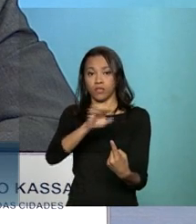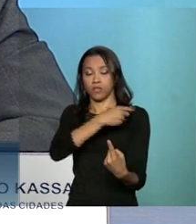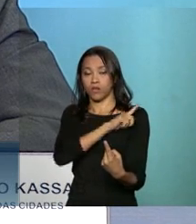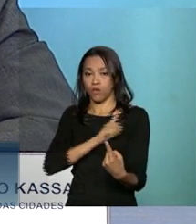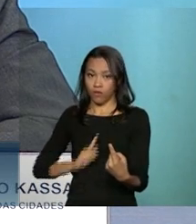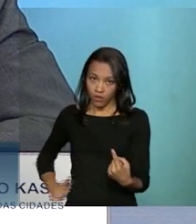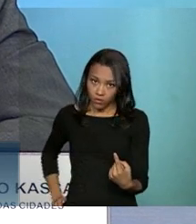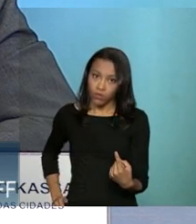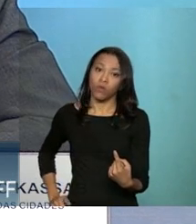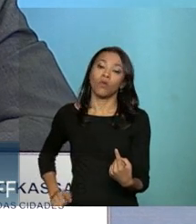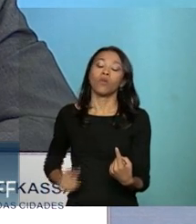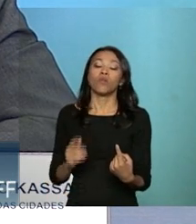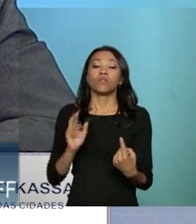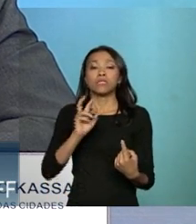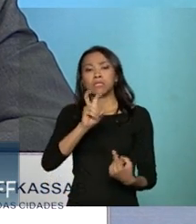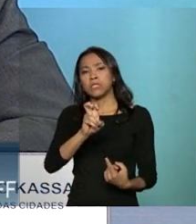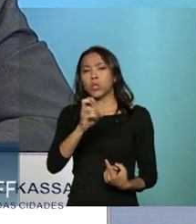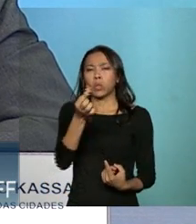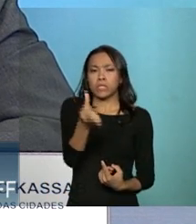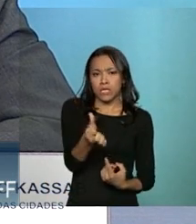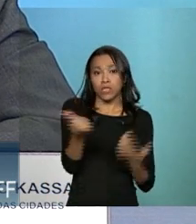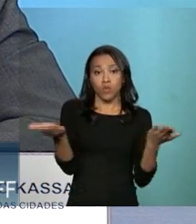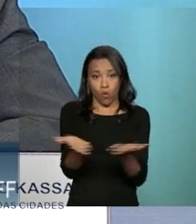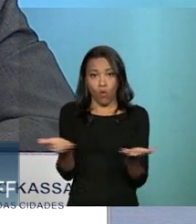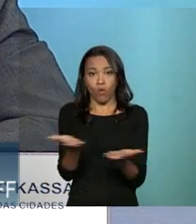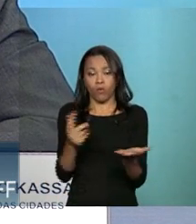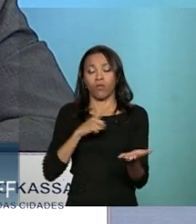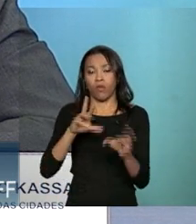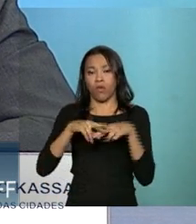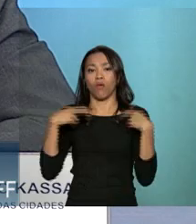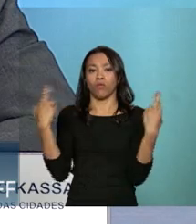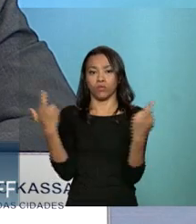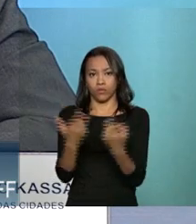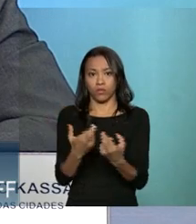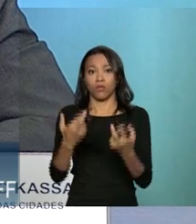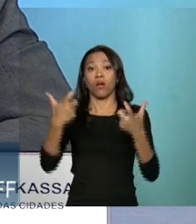5 ou 6 governadores estarão hoje na Casa Civil reunidos para